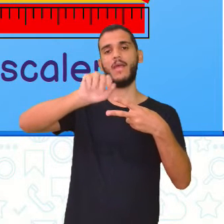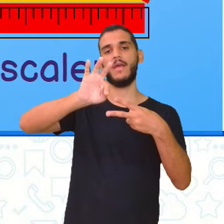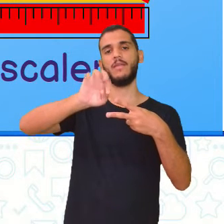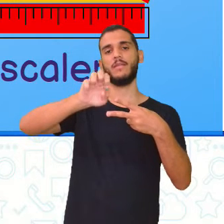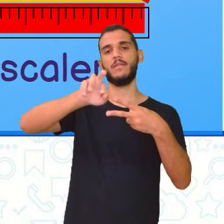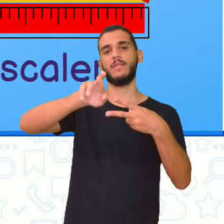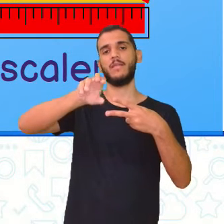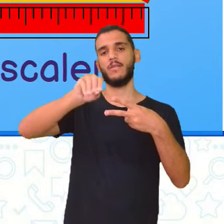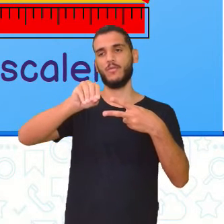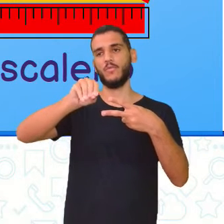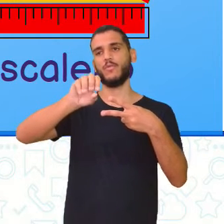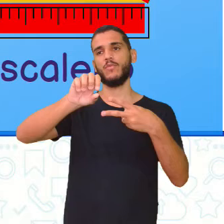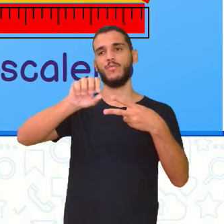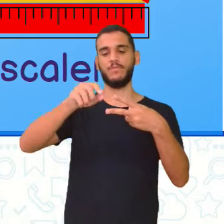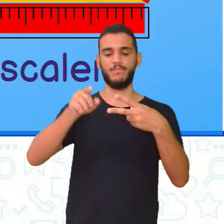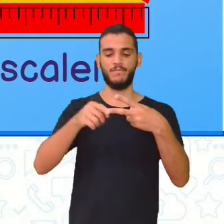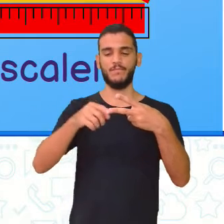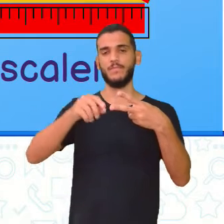e um lado diferente.